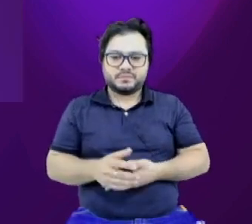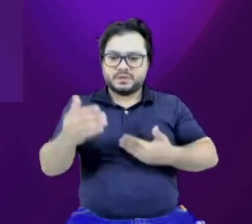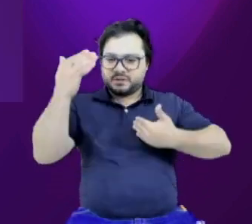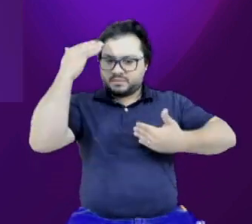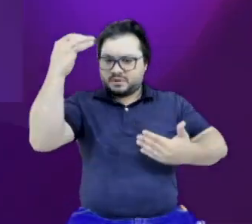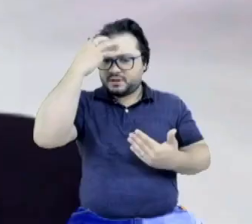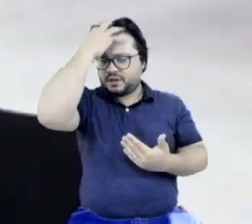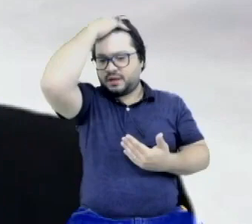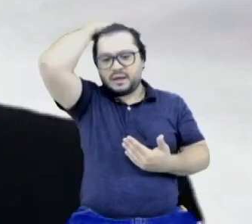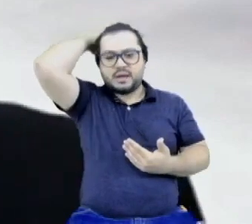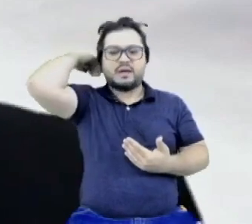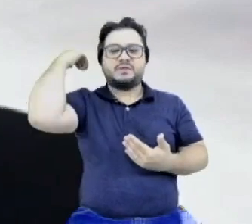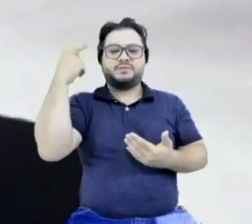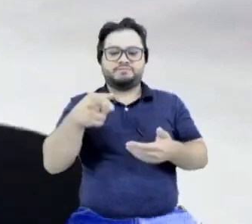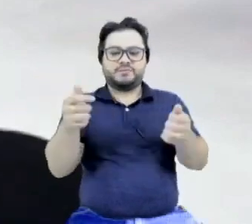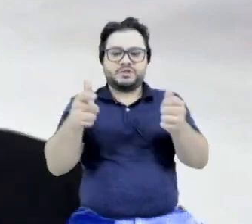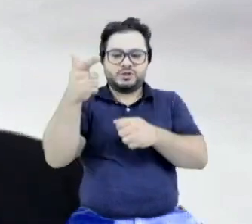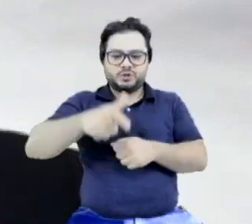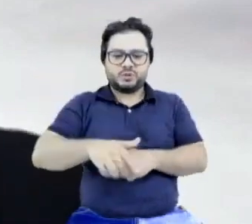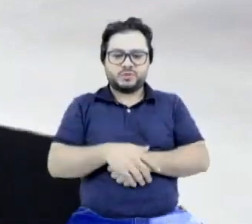Obrigado, João, é com você de novo.